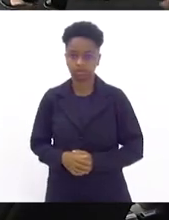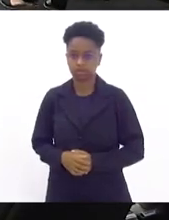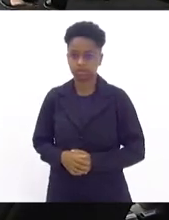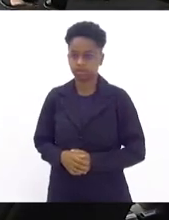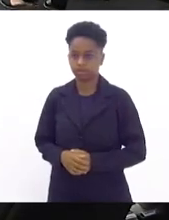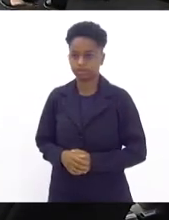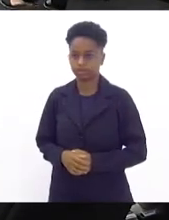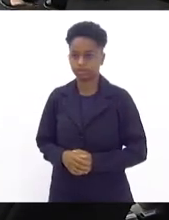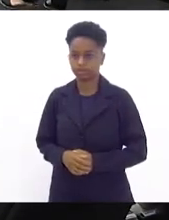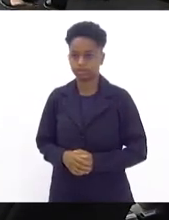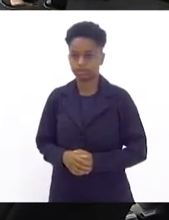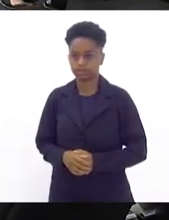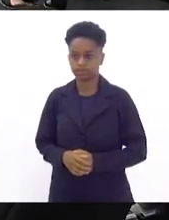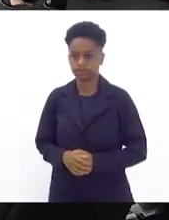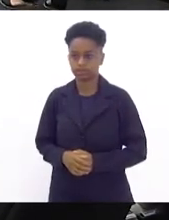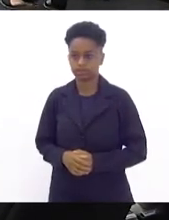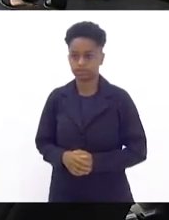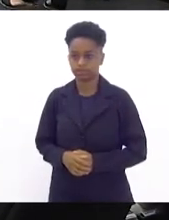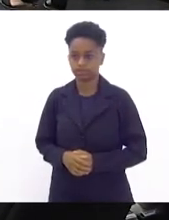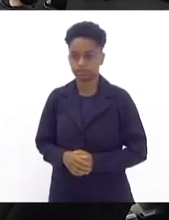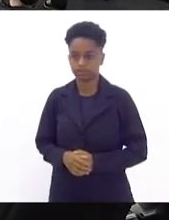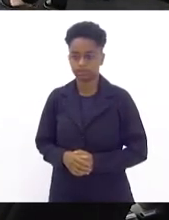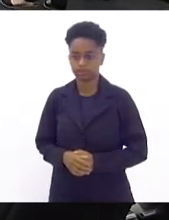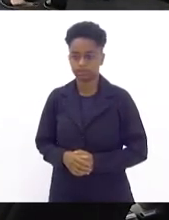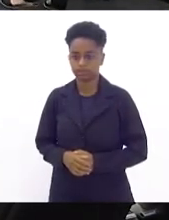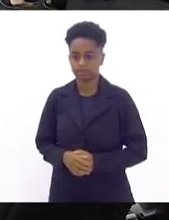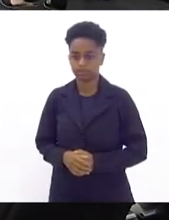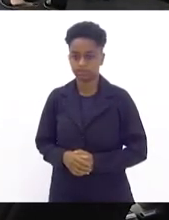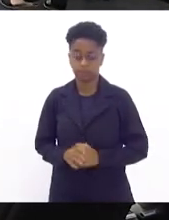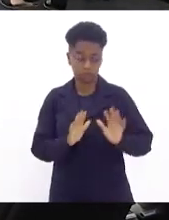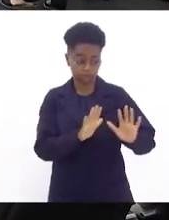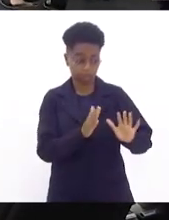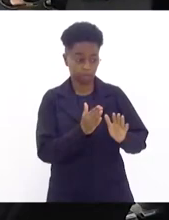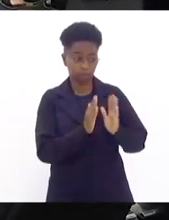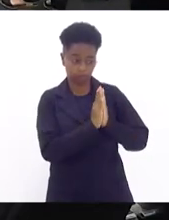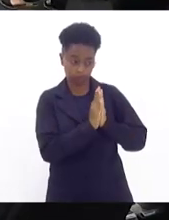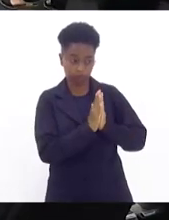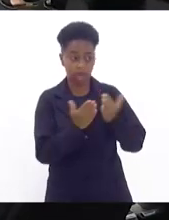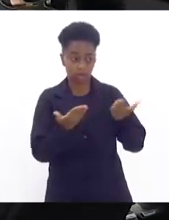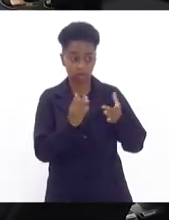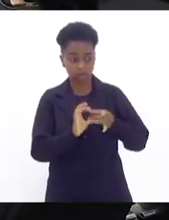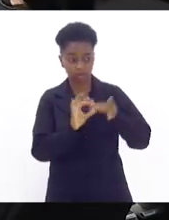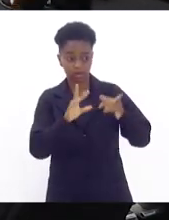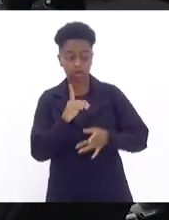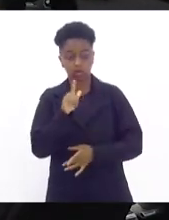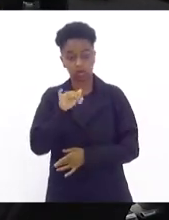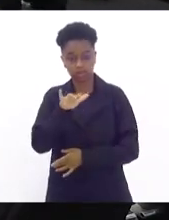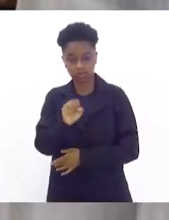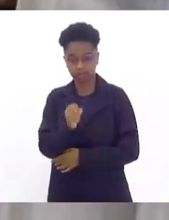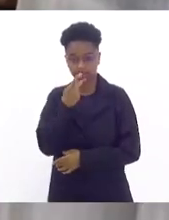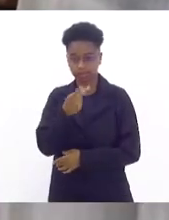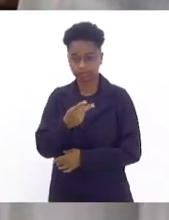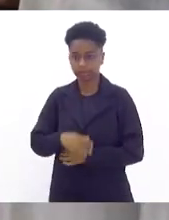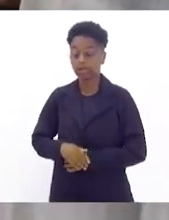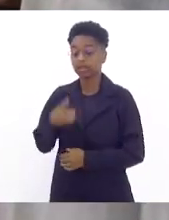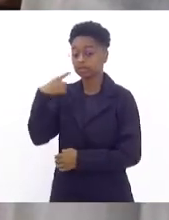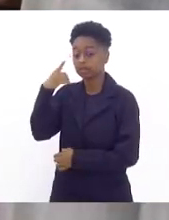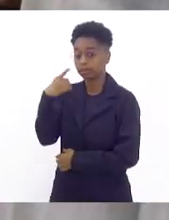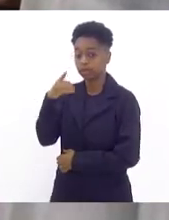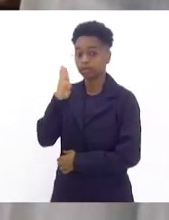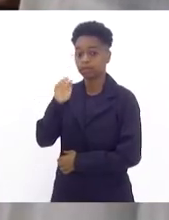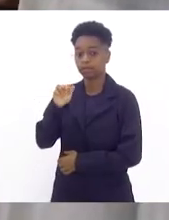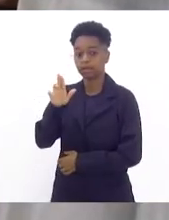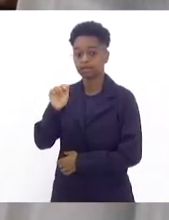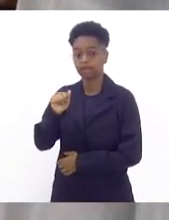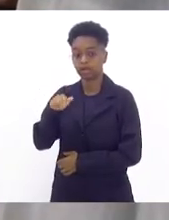O deputado Bernardo Ross... Com a palavra, deputado Luiz Paulo. deputado Bernardo Rossi ficou